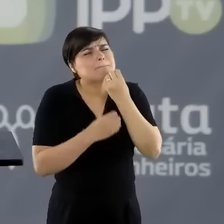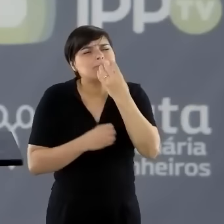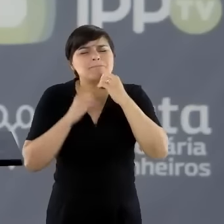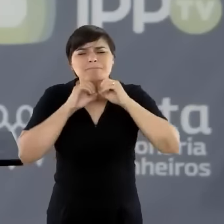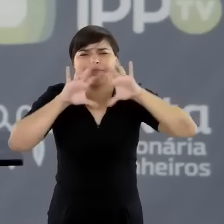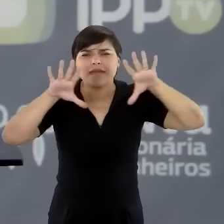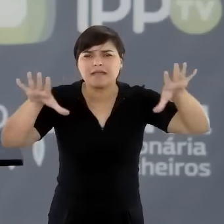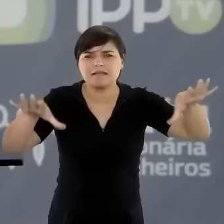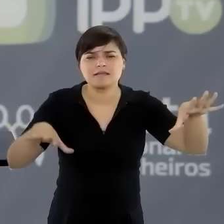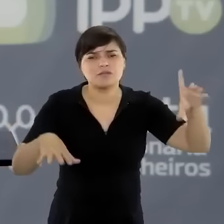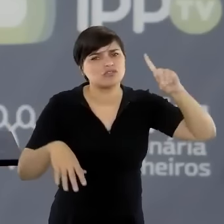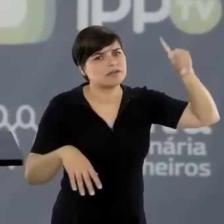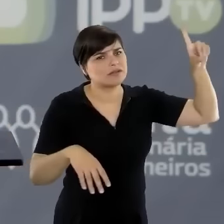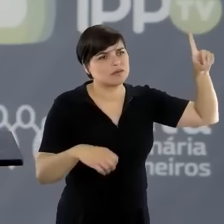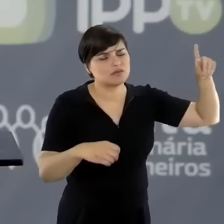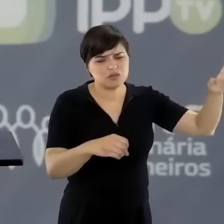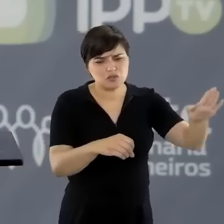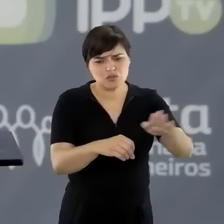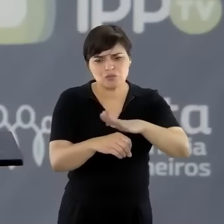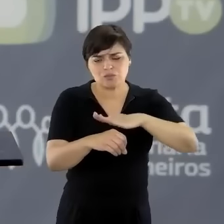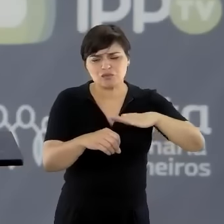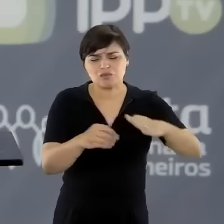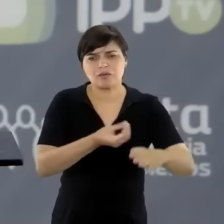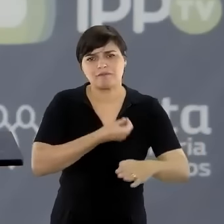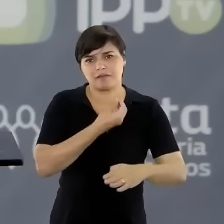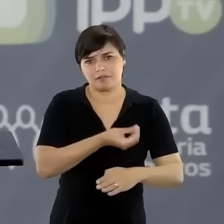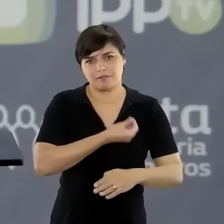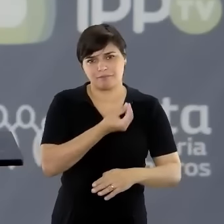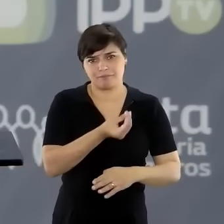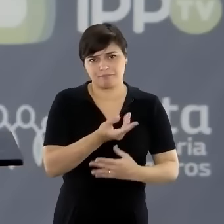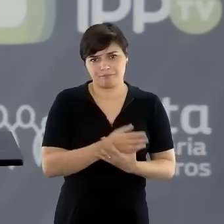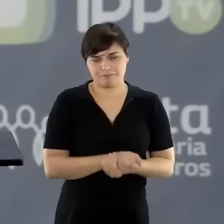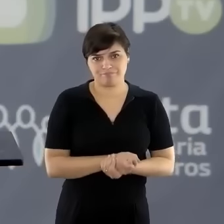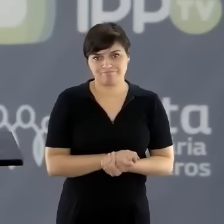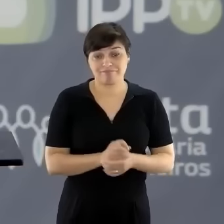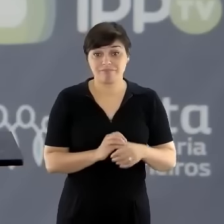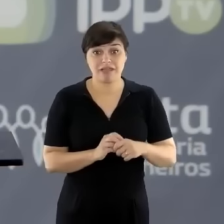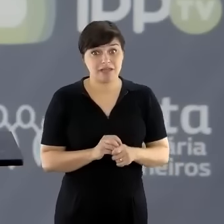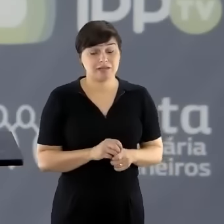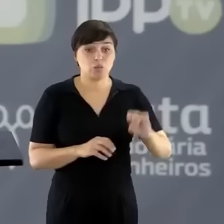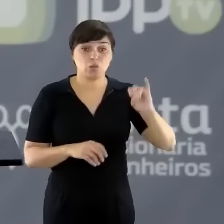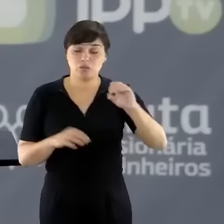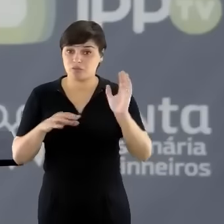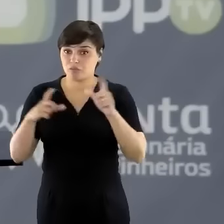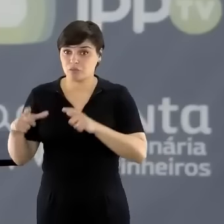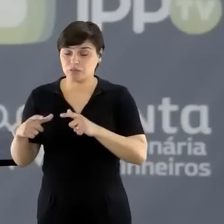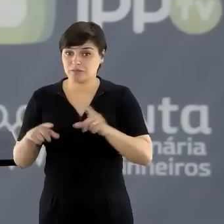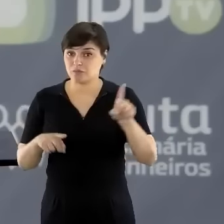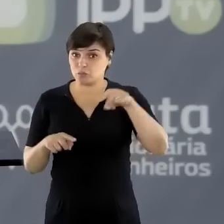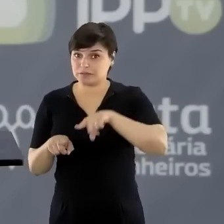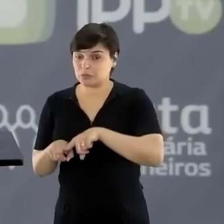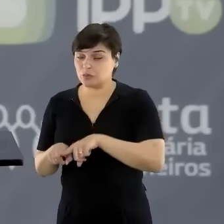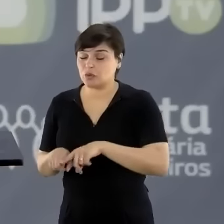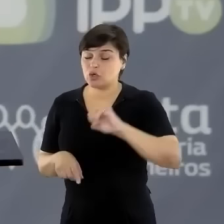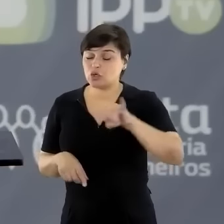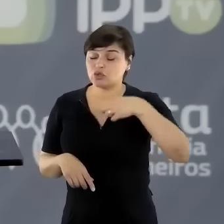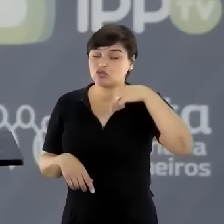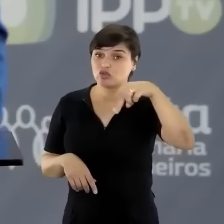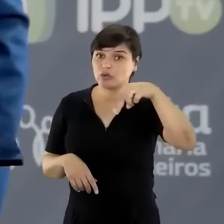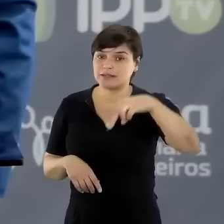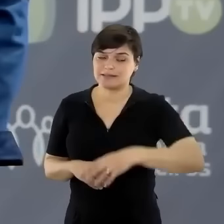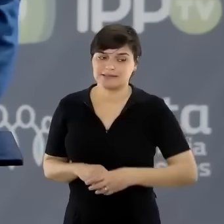ponto Jonas um homem que quer morrer porque os outros querem viver confira o